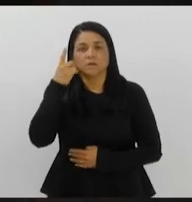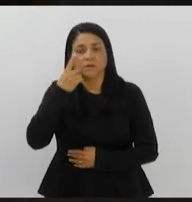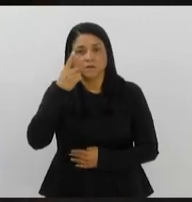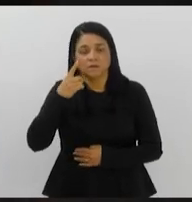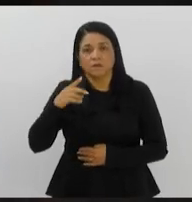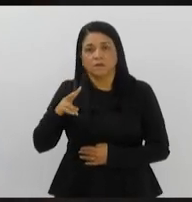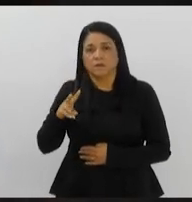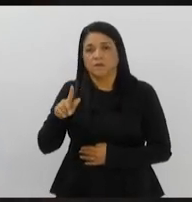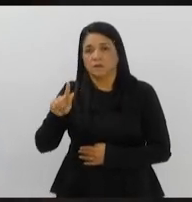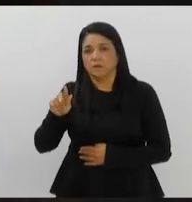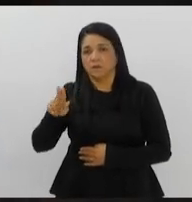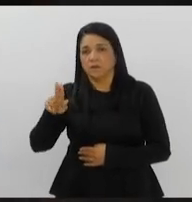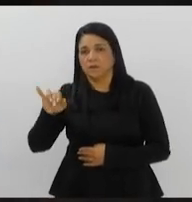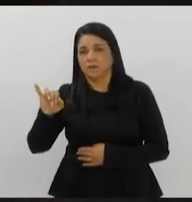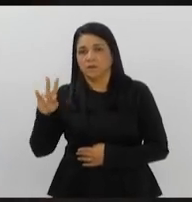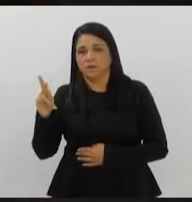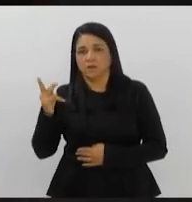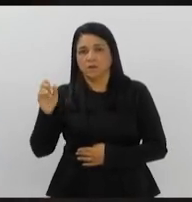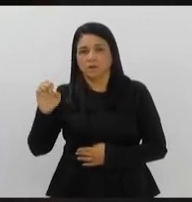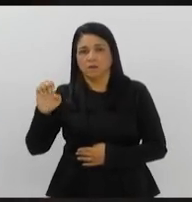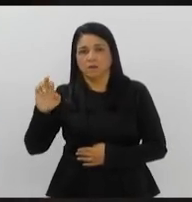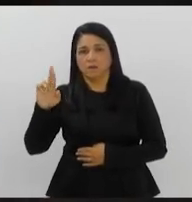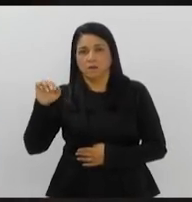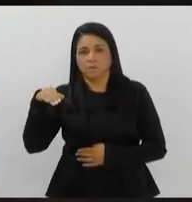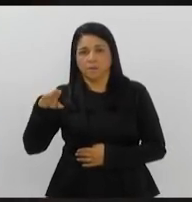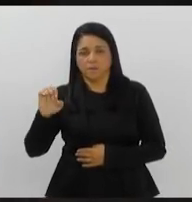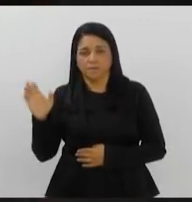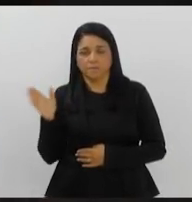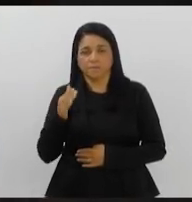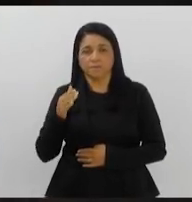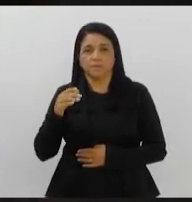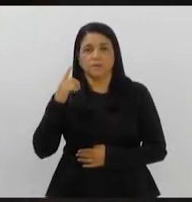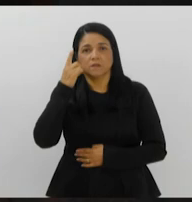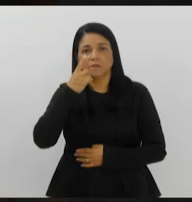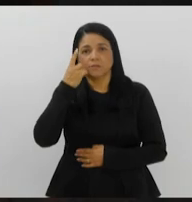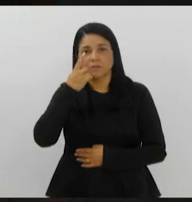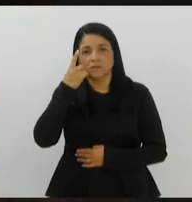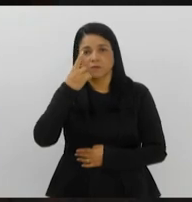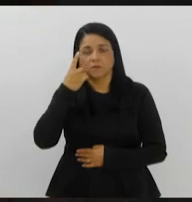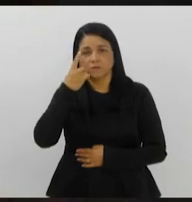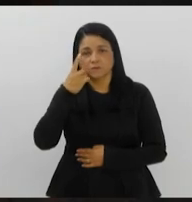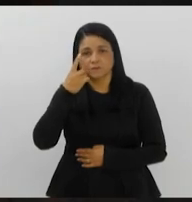deputado Guilherme Schroeder, deputado